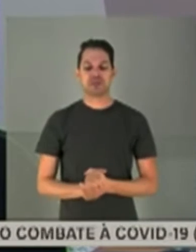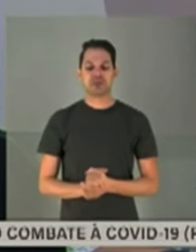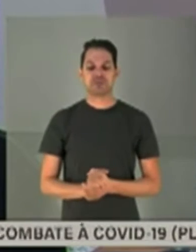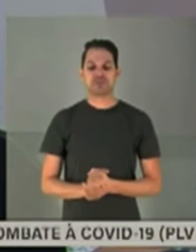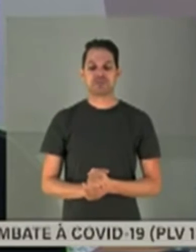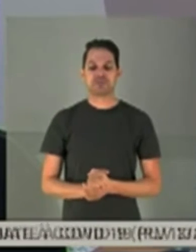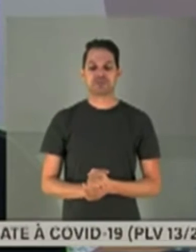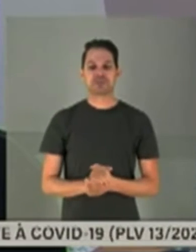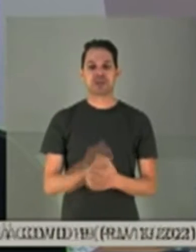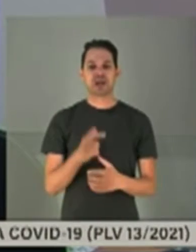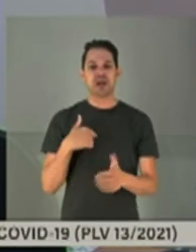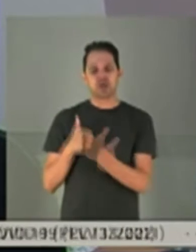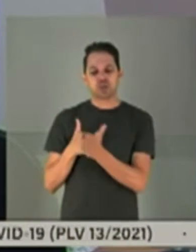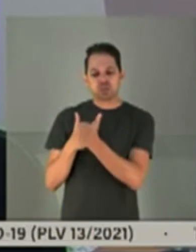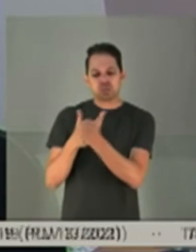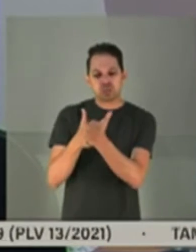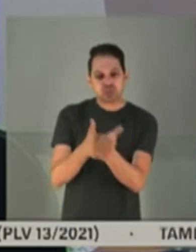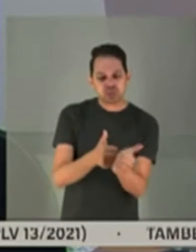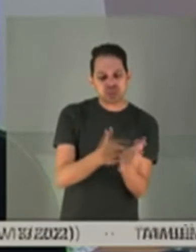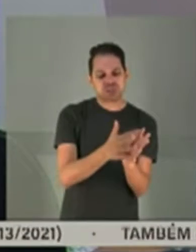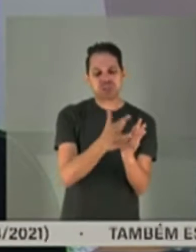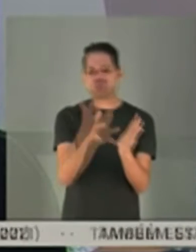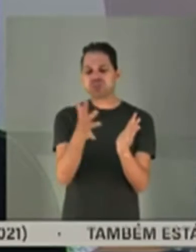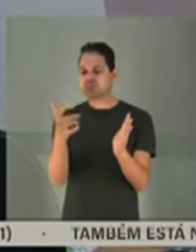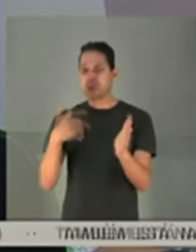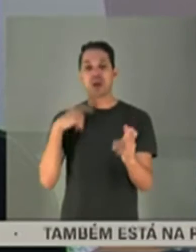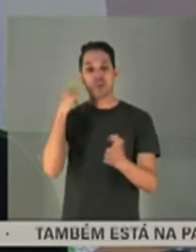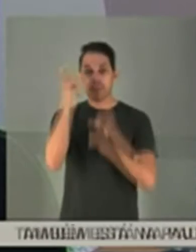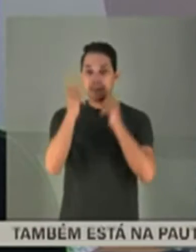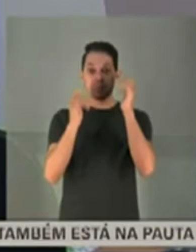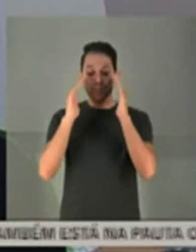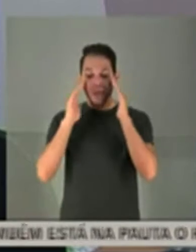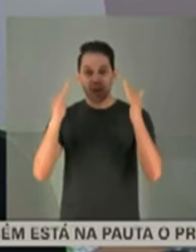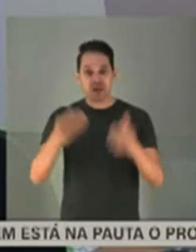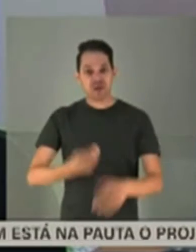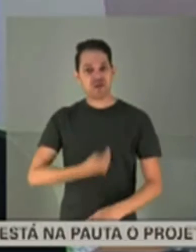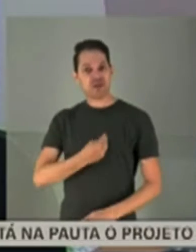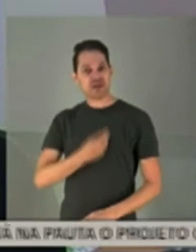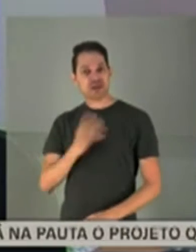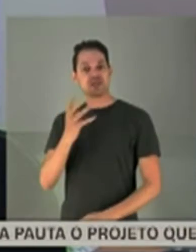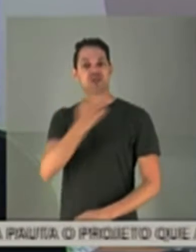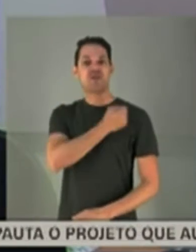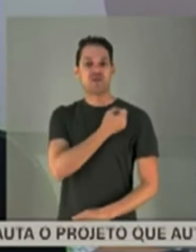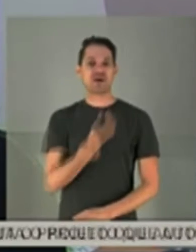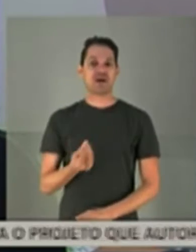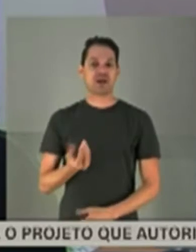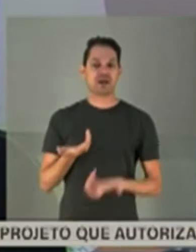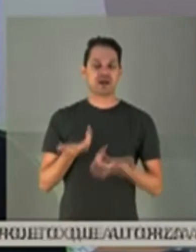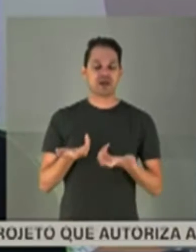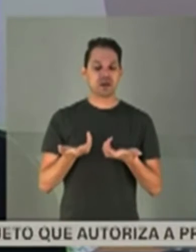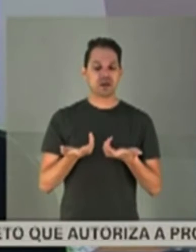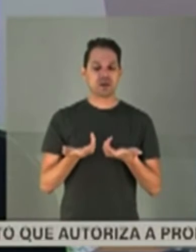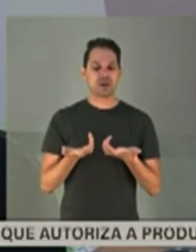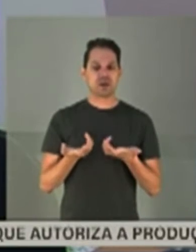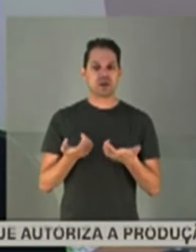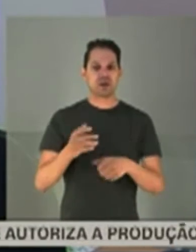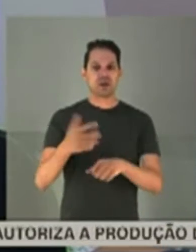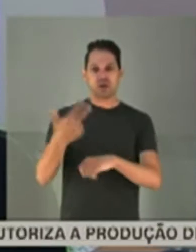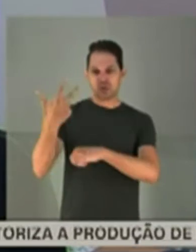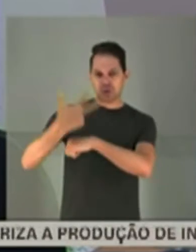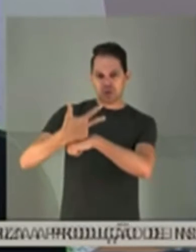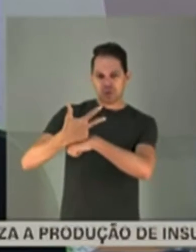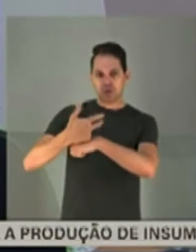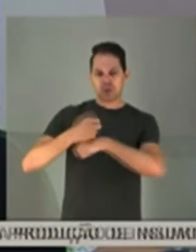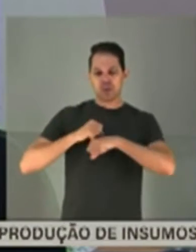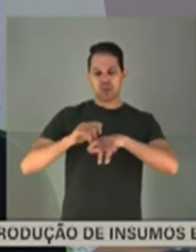Acompanhei e me preocupo com isso. Eu acho que minha preocupação é salvar vidas, né? Aquelas previsões ali, senador,